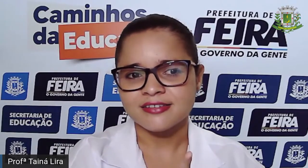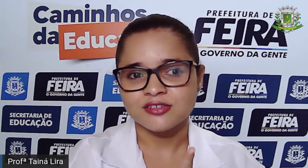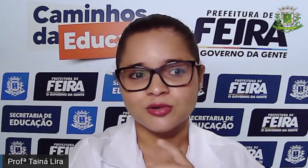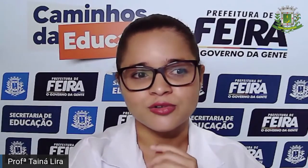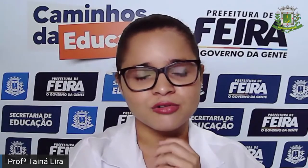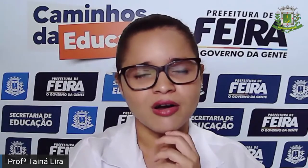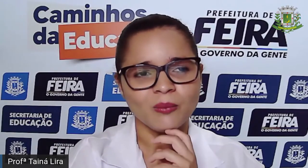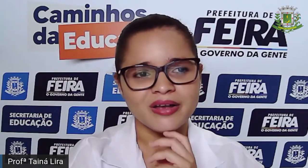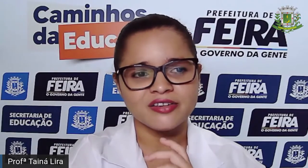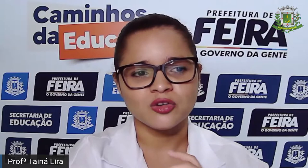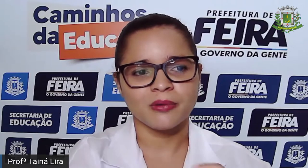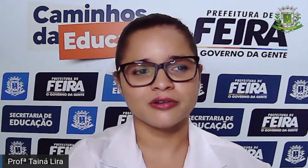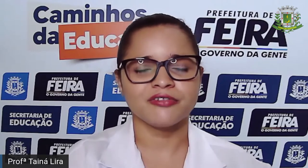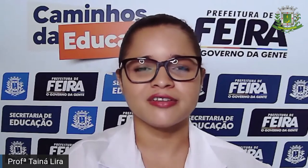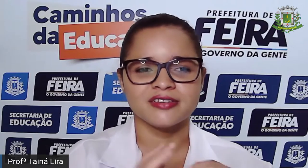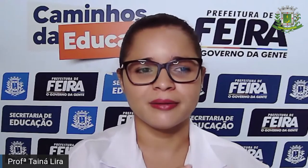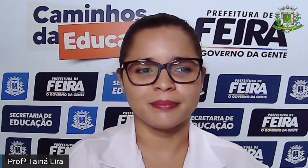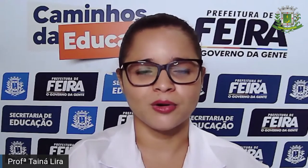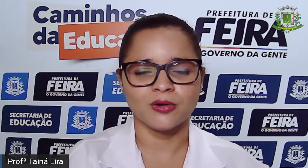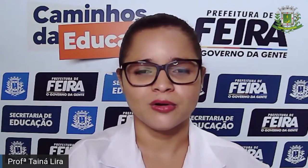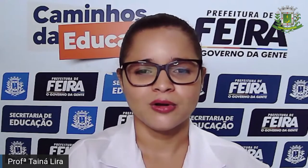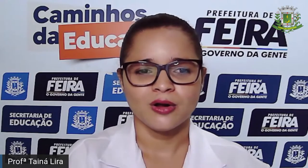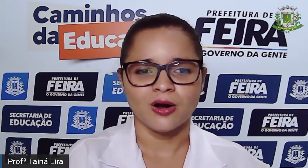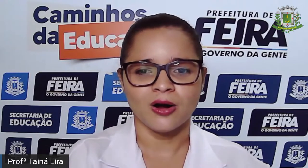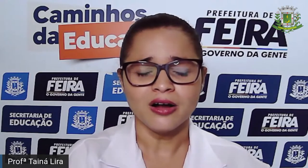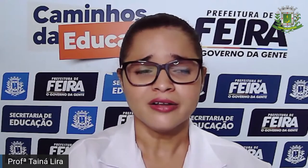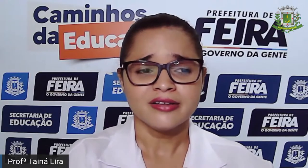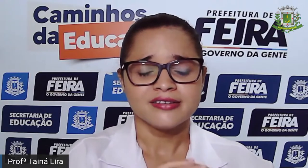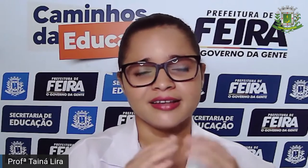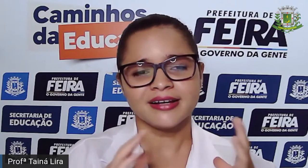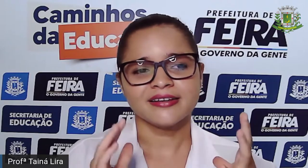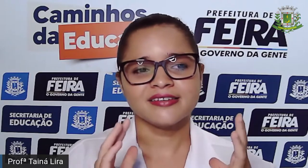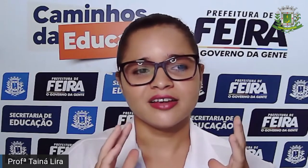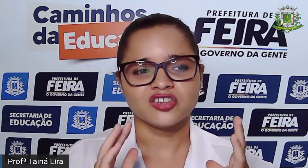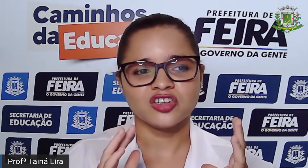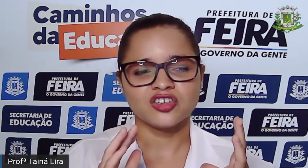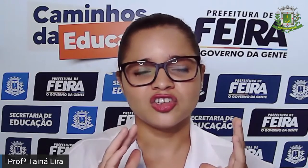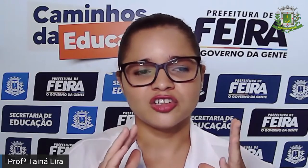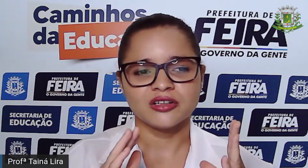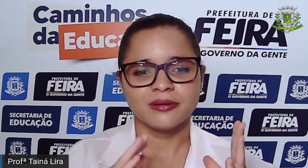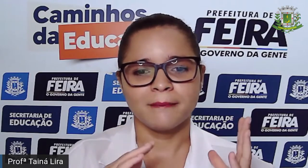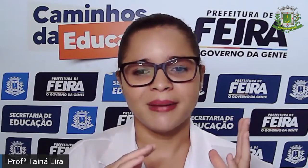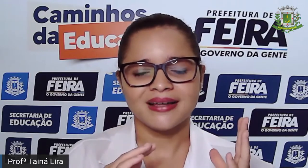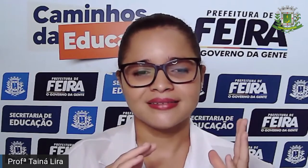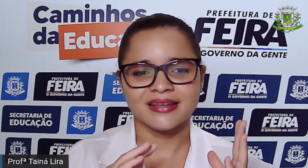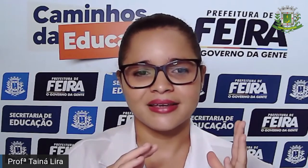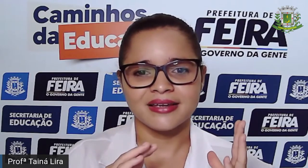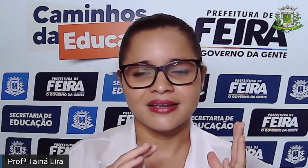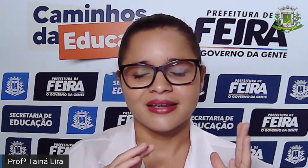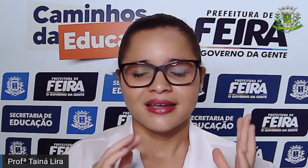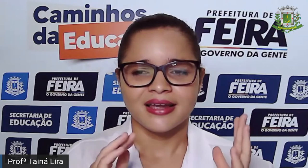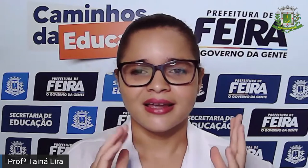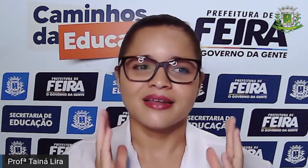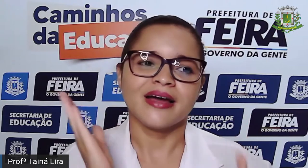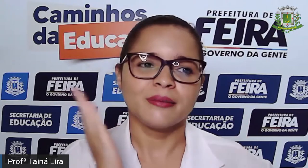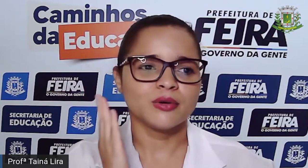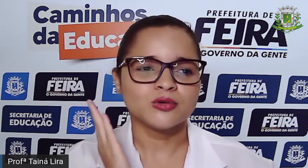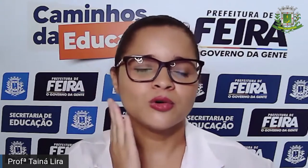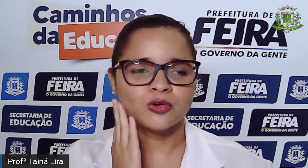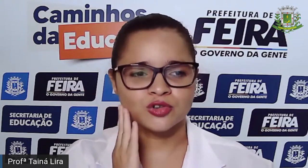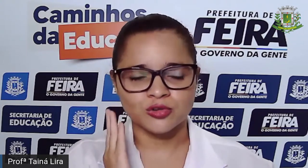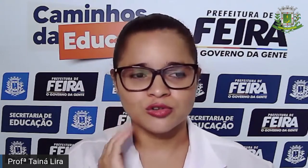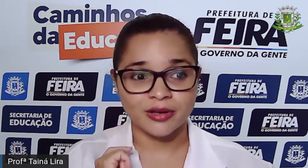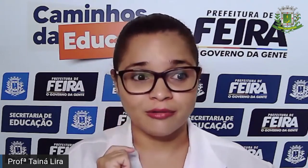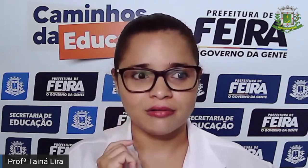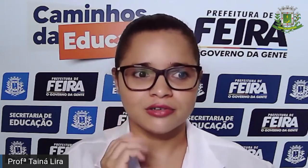Além desses sons, qual mais a gente pode fazer, Pro? Ó, será que se a gente bater a mão